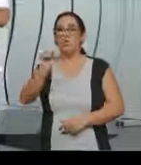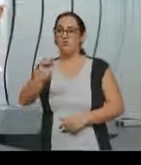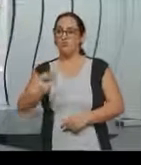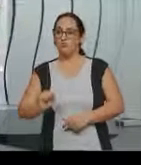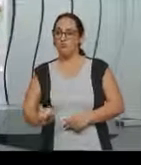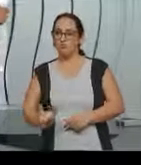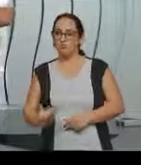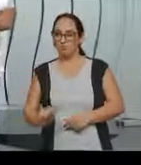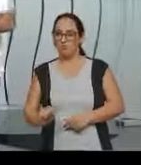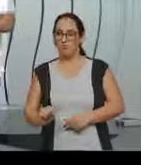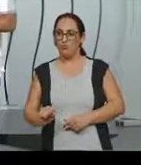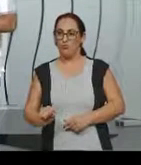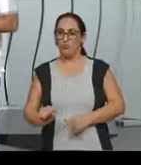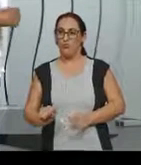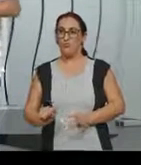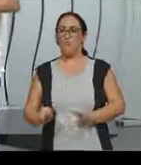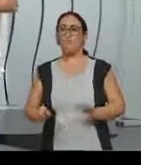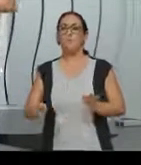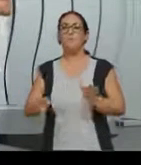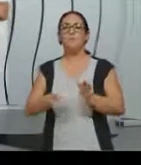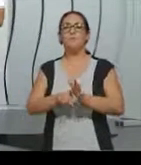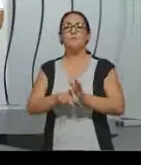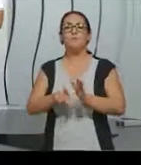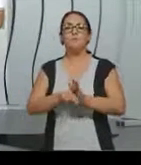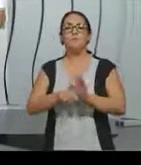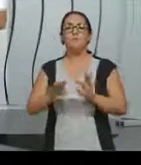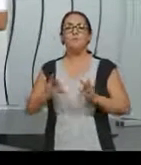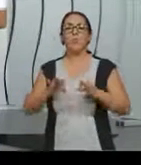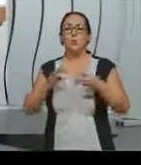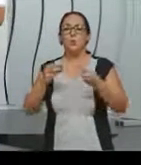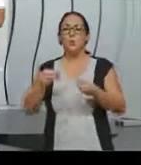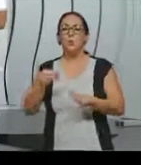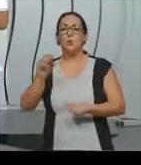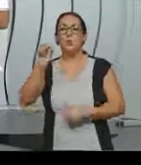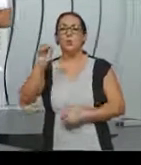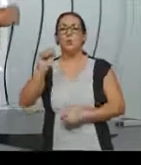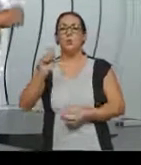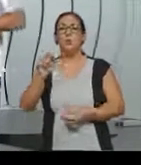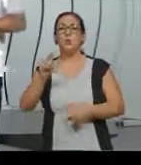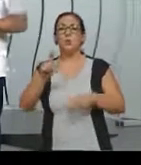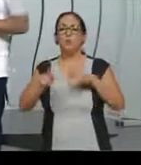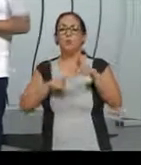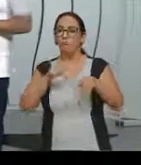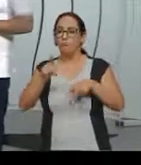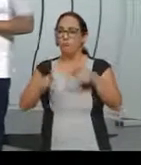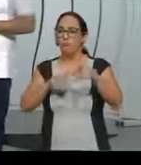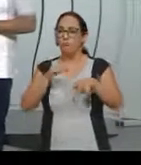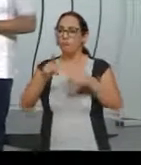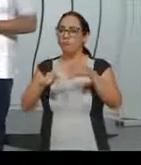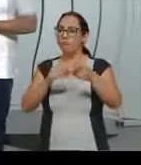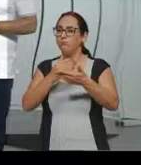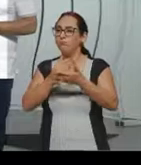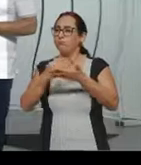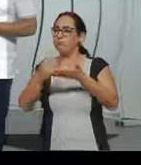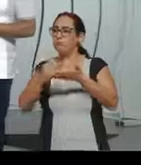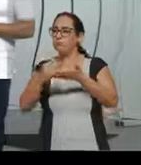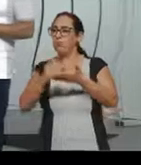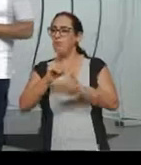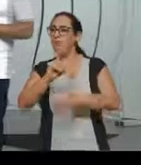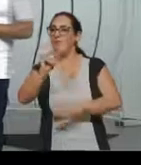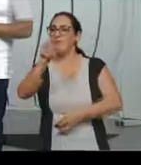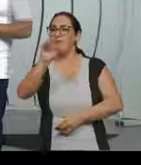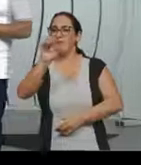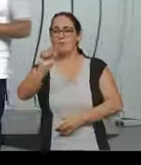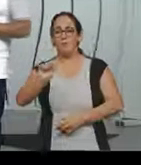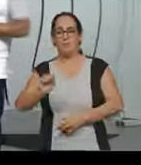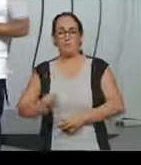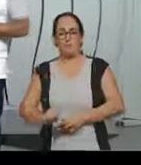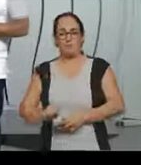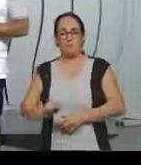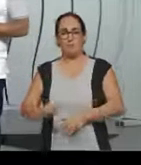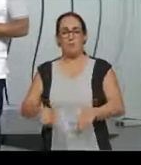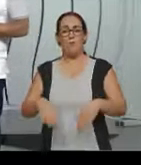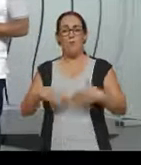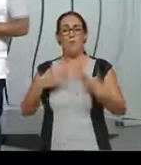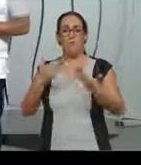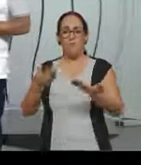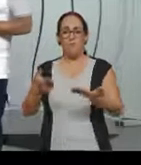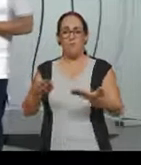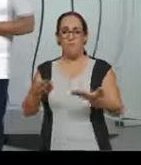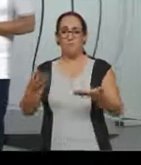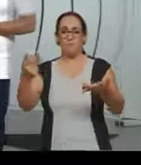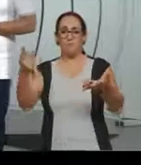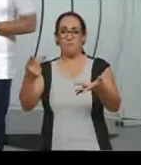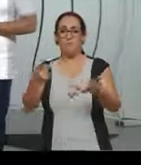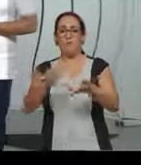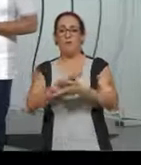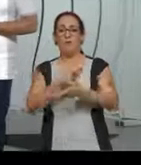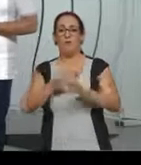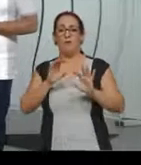falam sudeste e sul, eles colocam tudo como se fosse sul, ok? Então você teria nessa situação